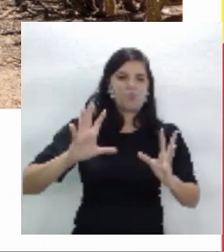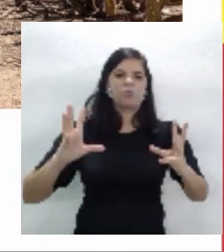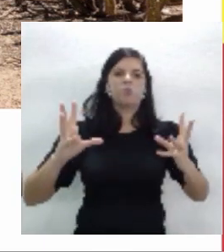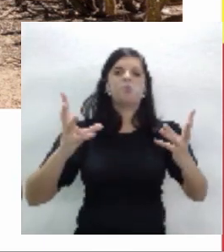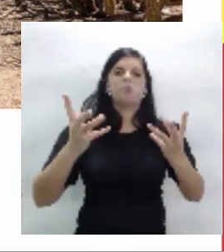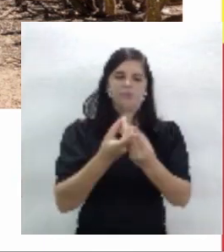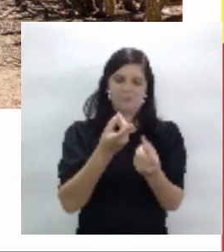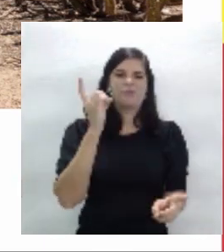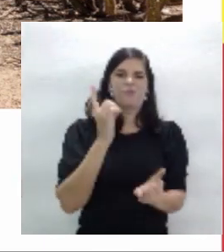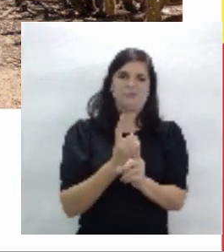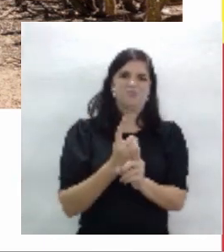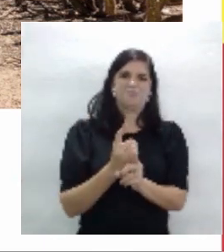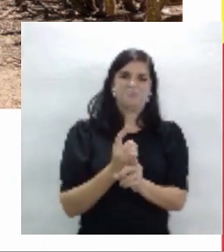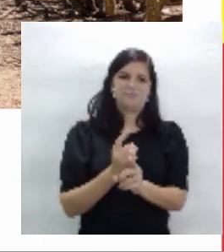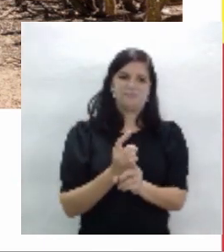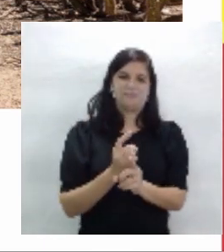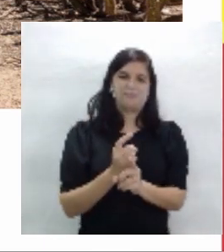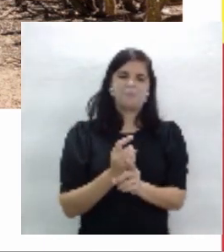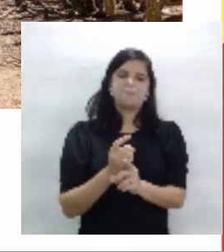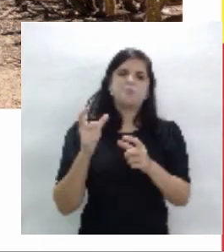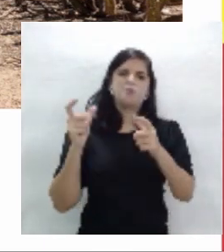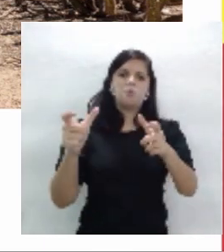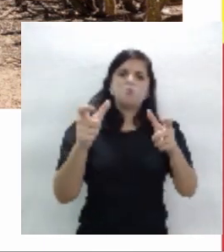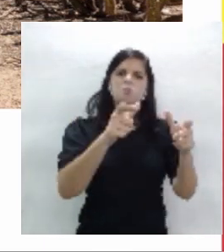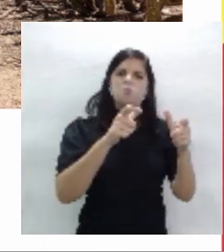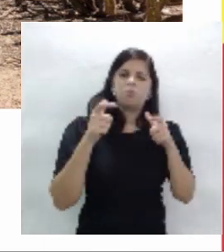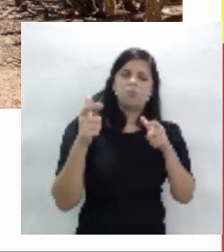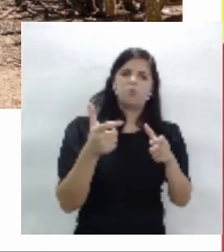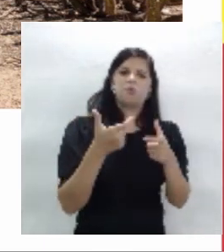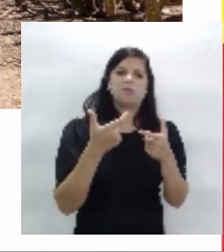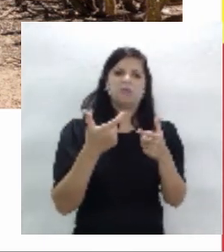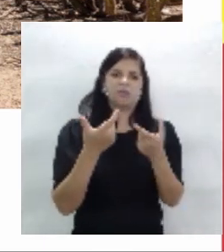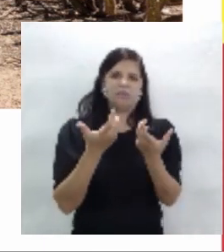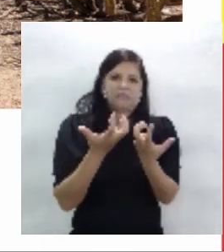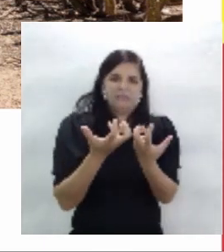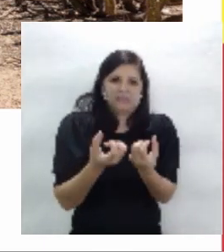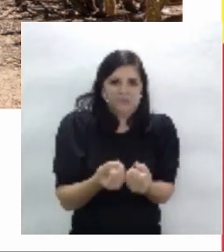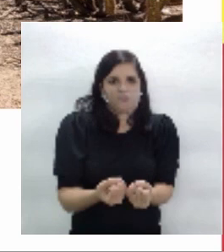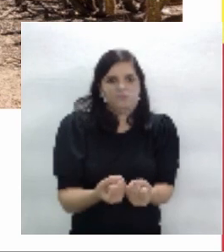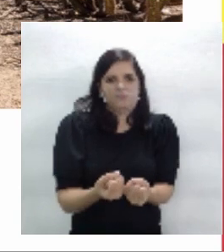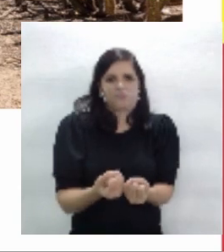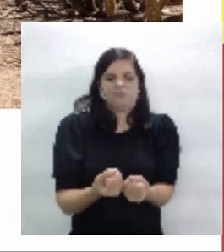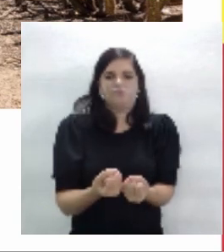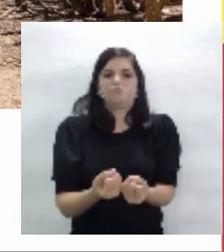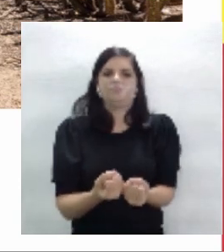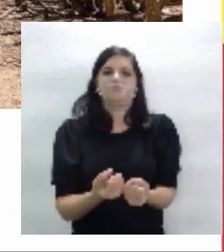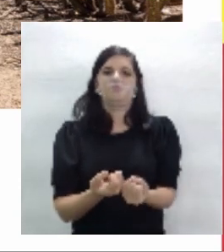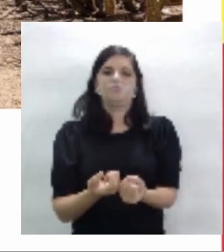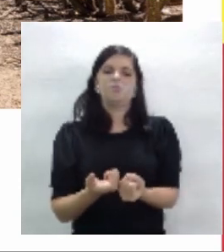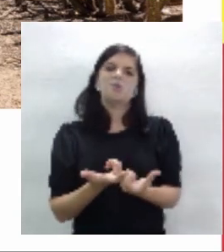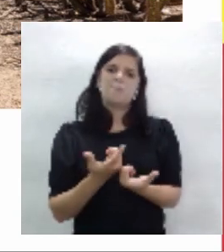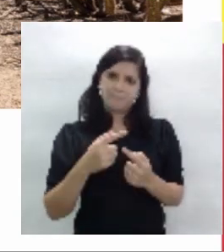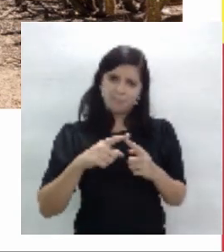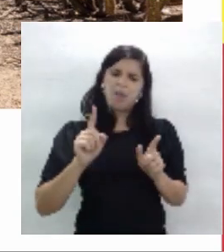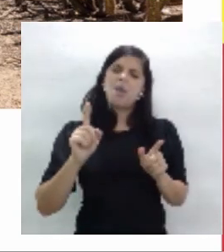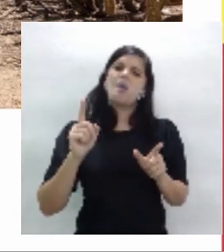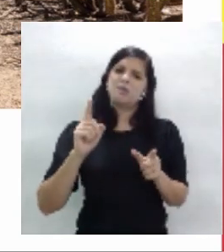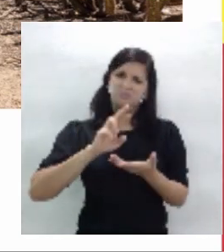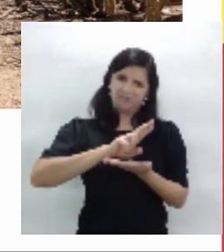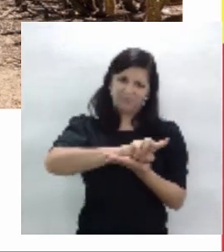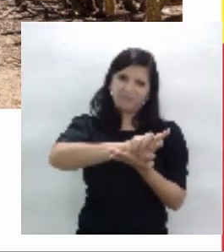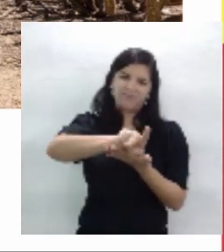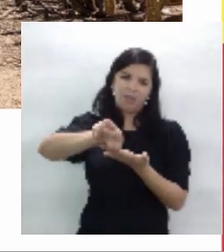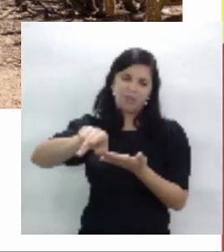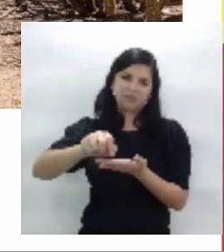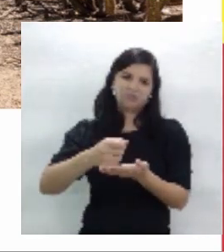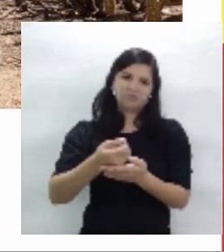da Caatinga. Vocês estão vendo que é um ambiente que aparentemente é seco, tá? Mas é muito rico nas espécies